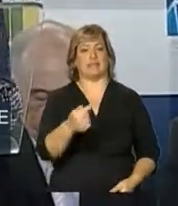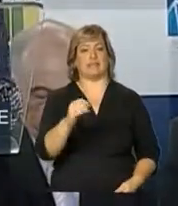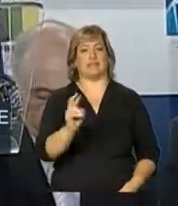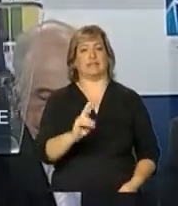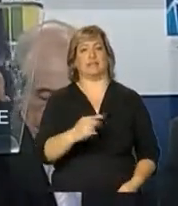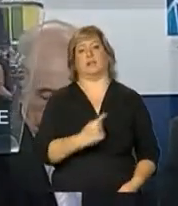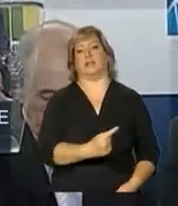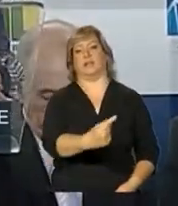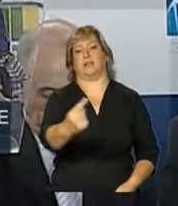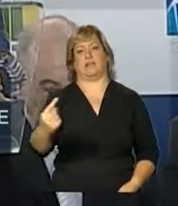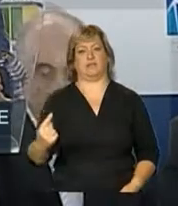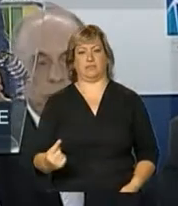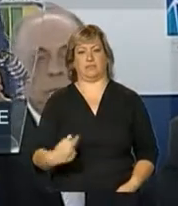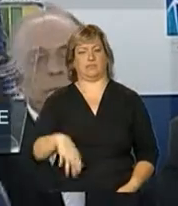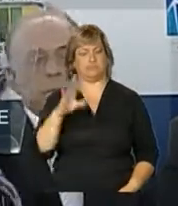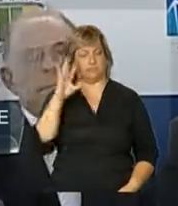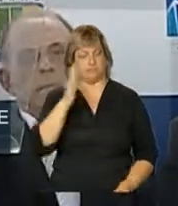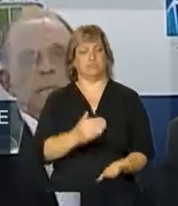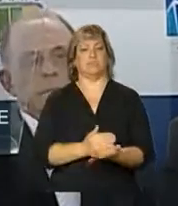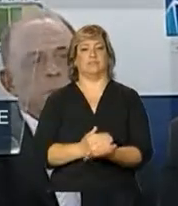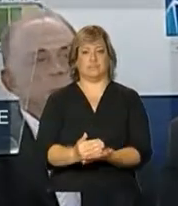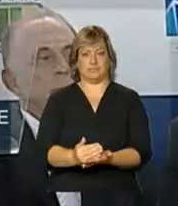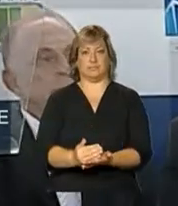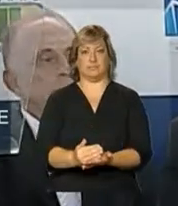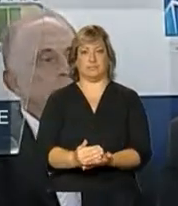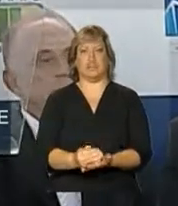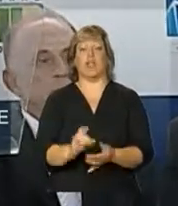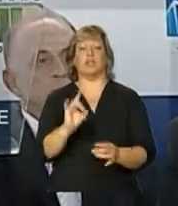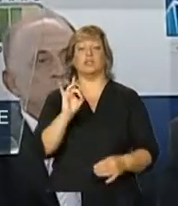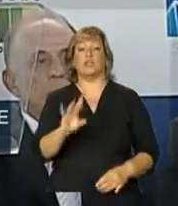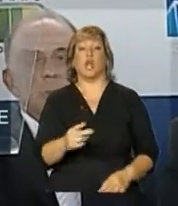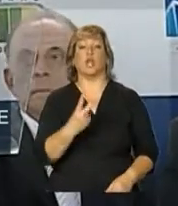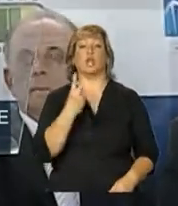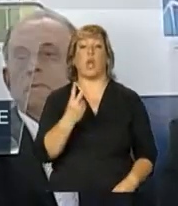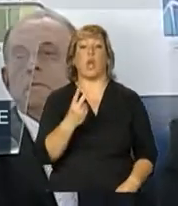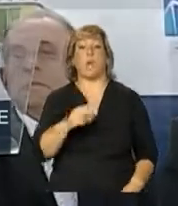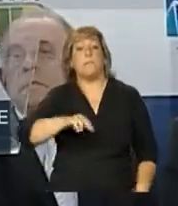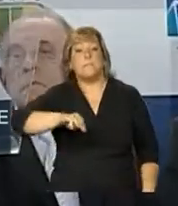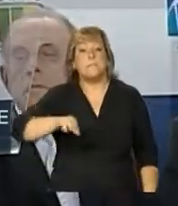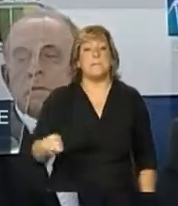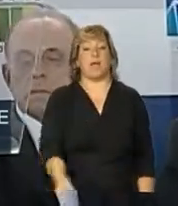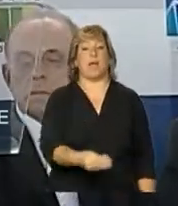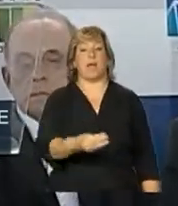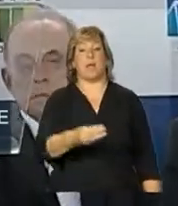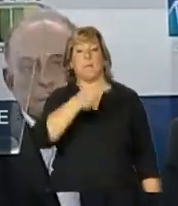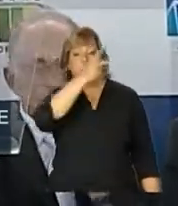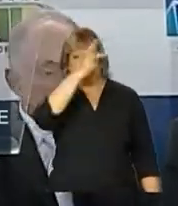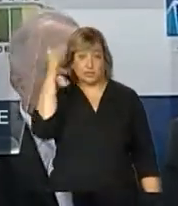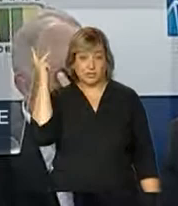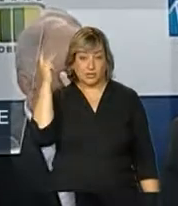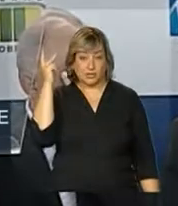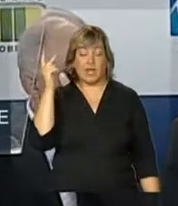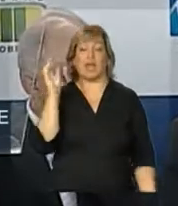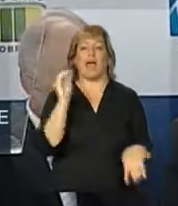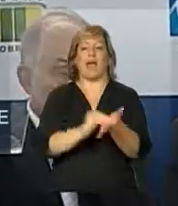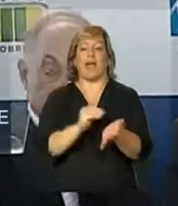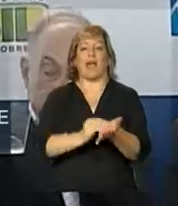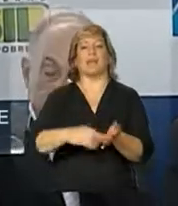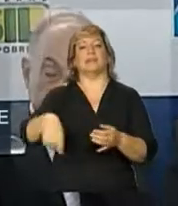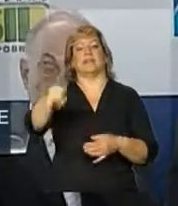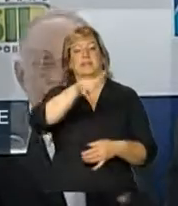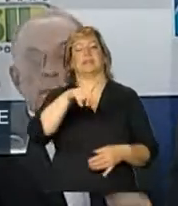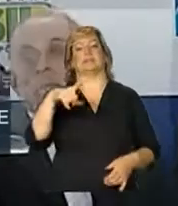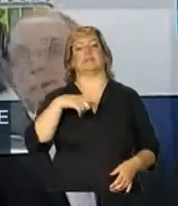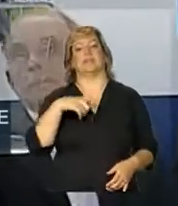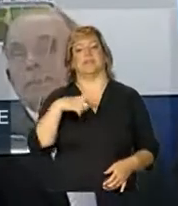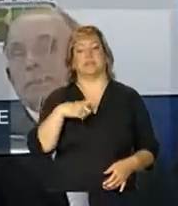passo decisivo e apenas 2 milhões de pessoas ainda vão permanecer